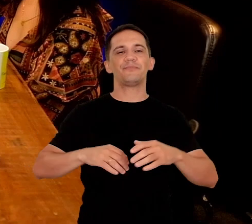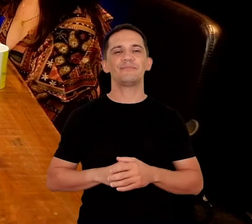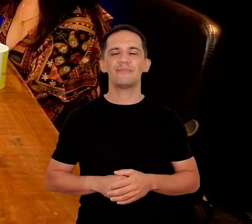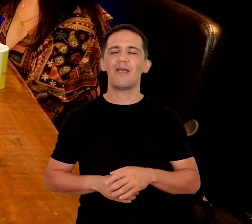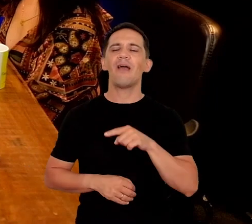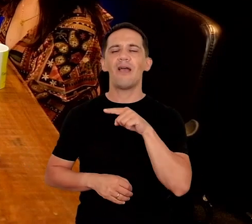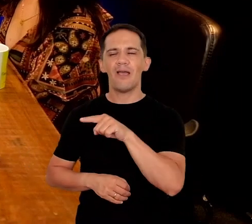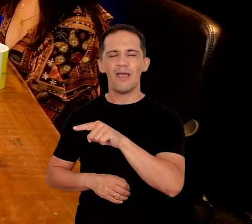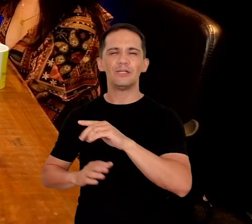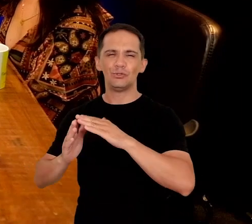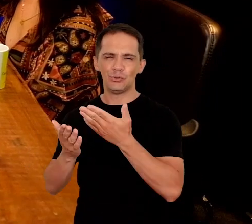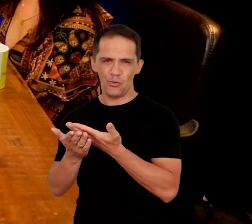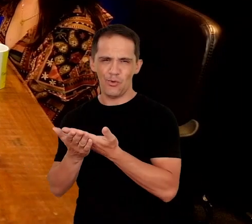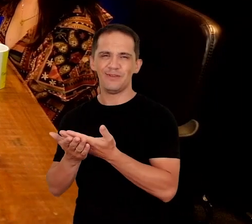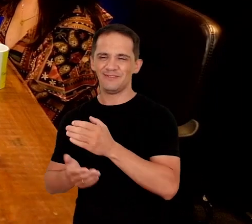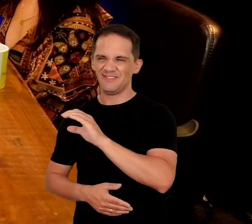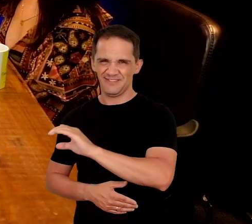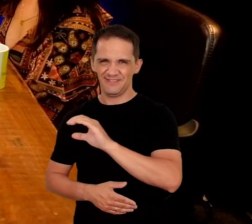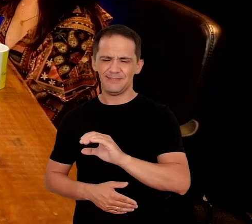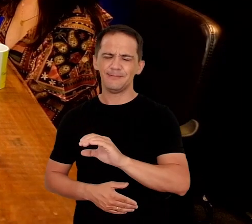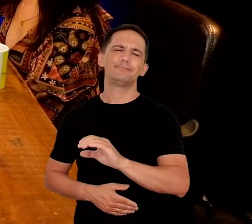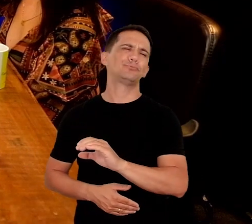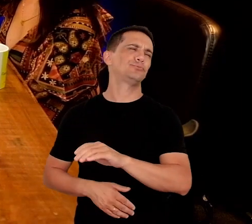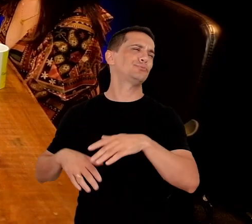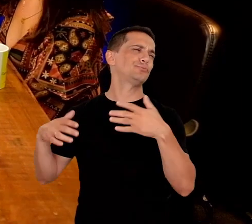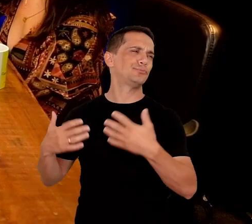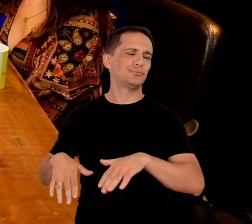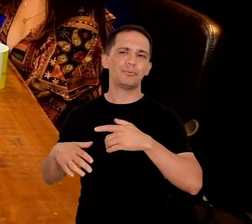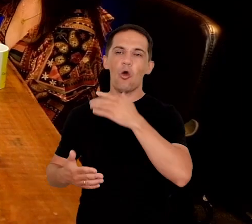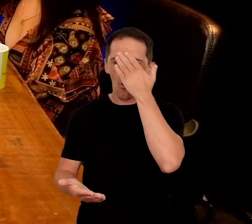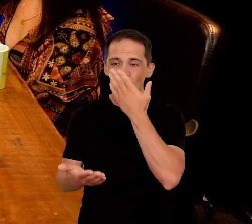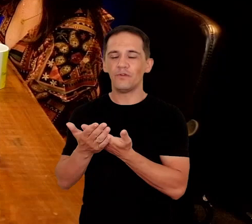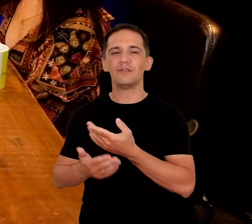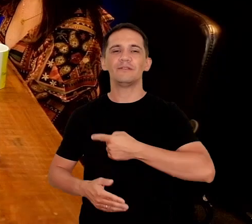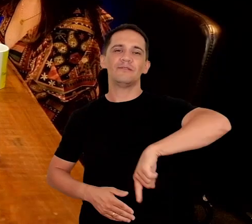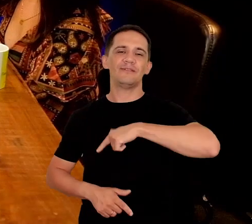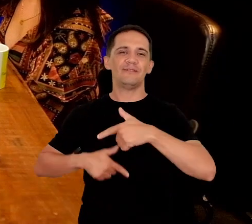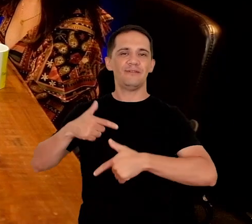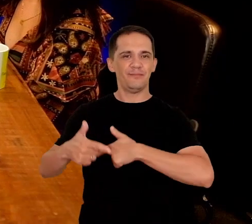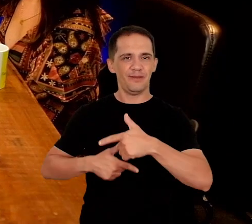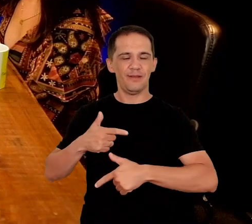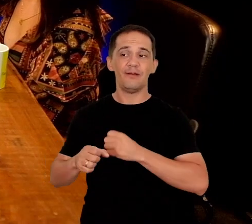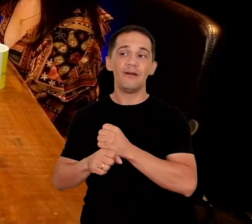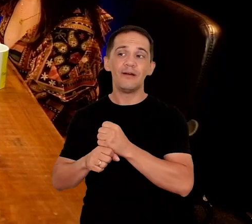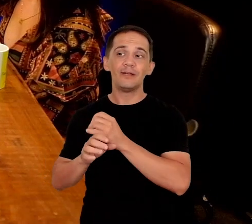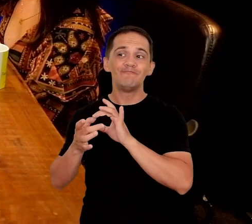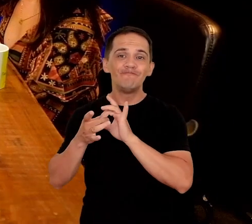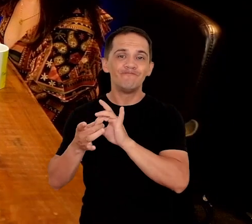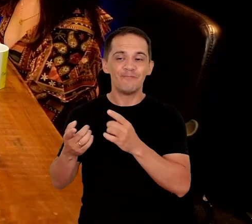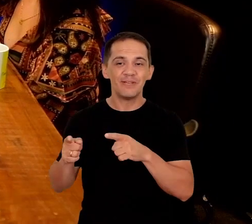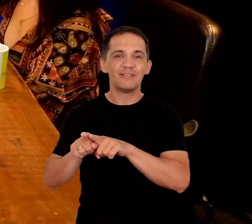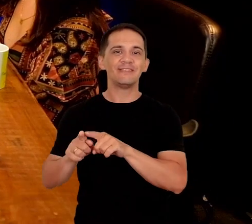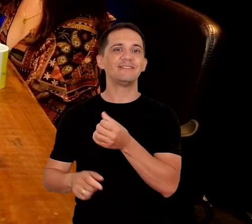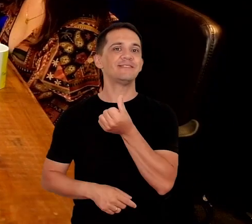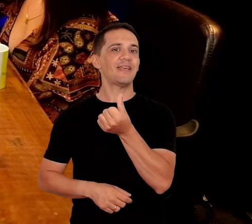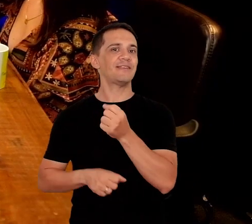porque assim, é uma escola que acreditou no nosso trabalho, né? De ensinar Libras para as crianças. Isso já faz 6